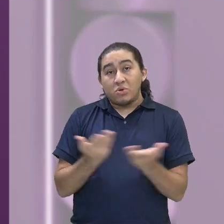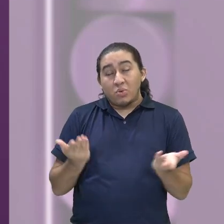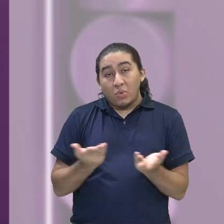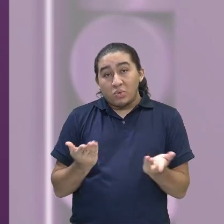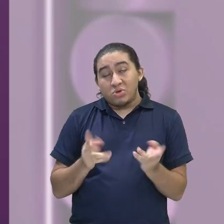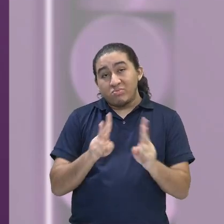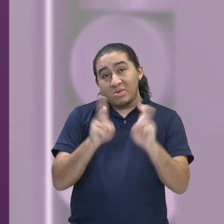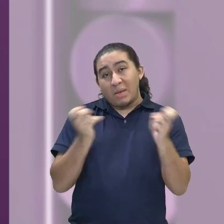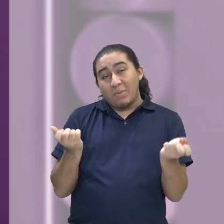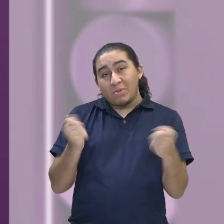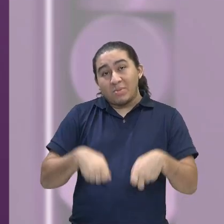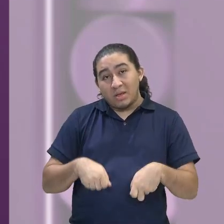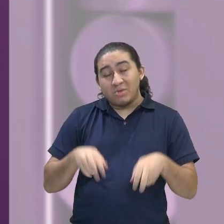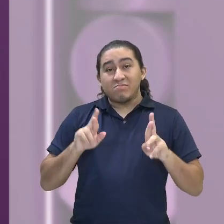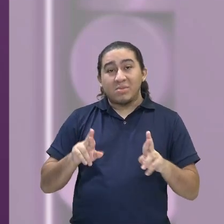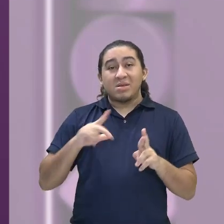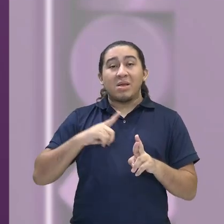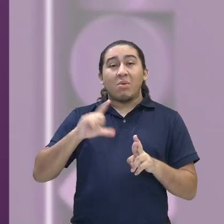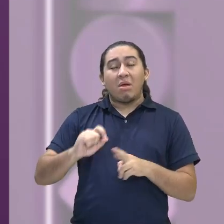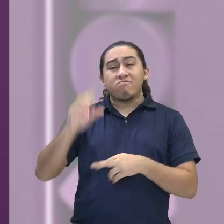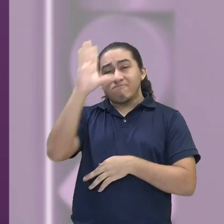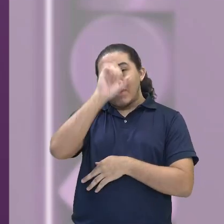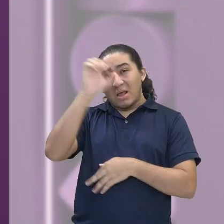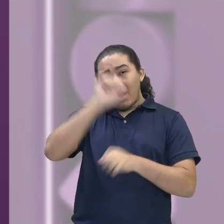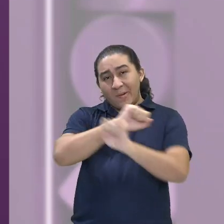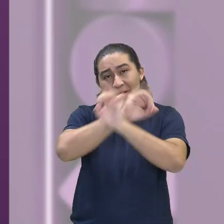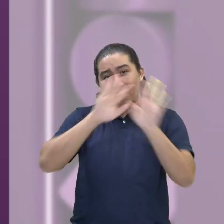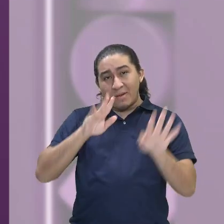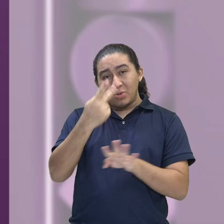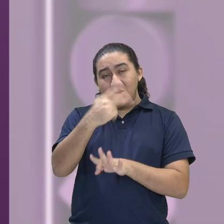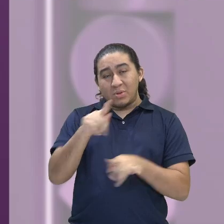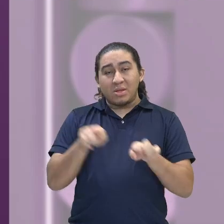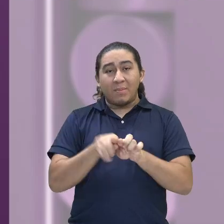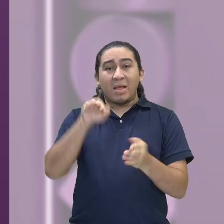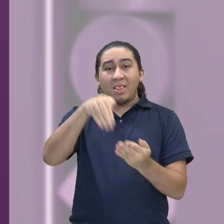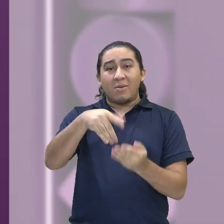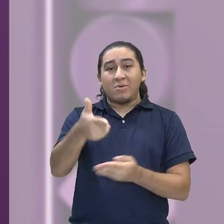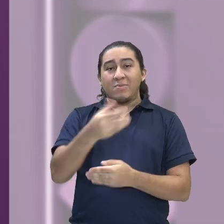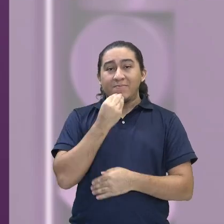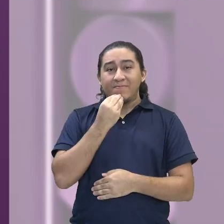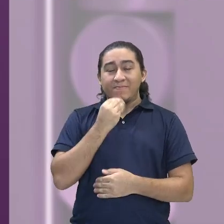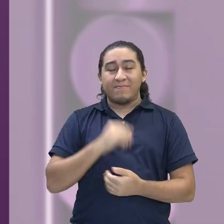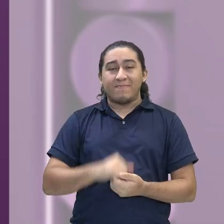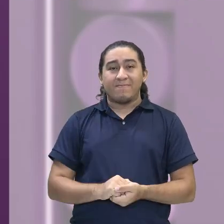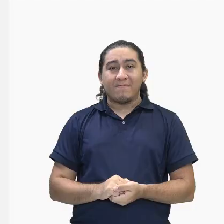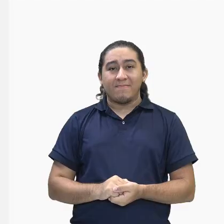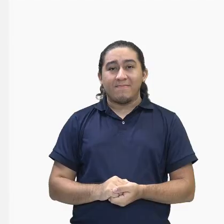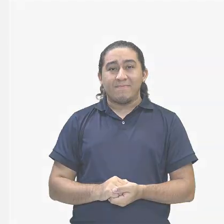probabilidade. Espero que tenha sido bastante esclarecedora para você e até o nosso próximo encontro.